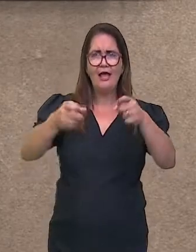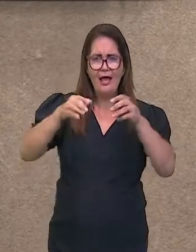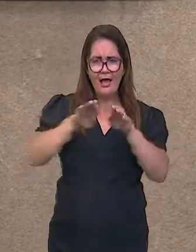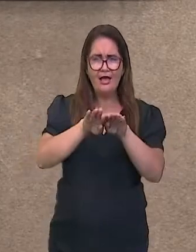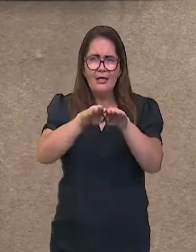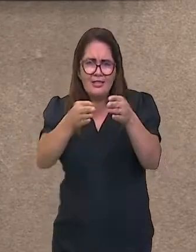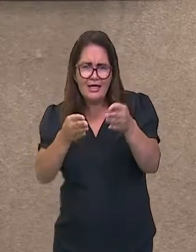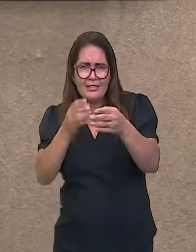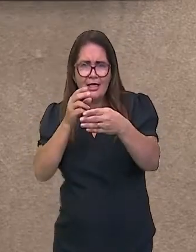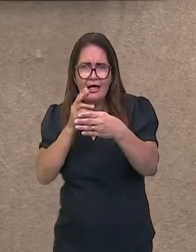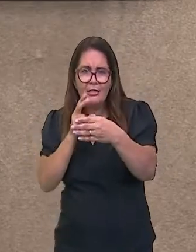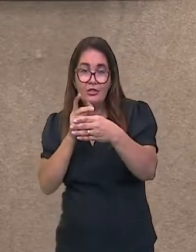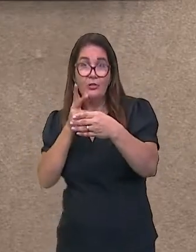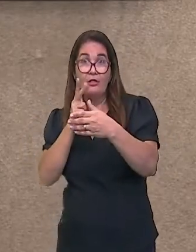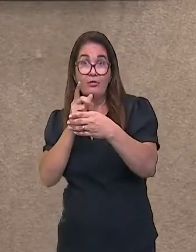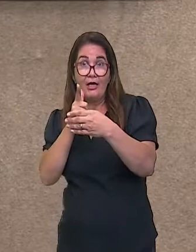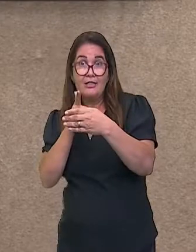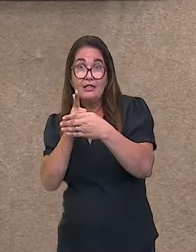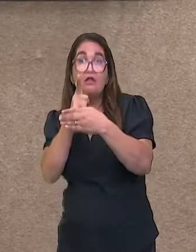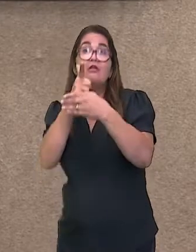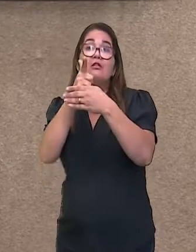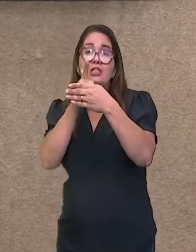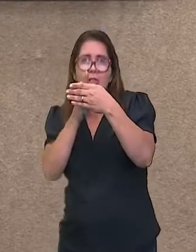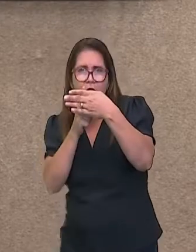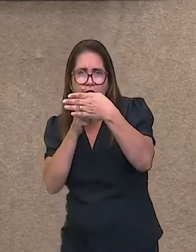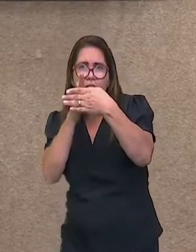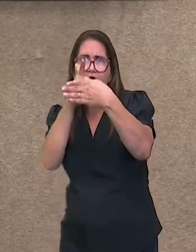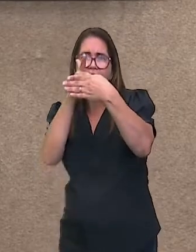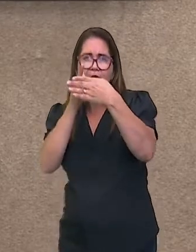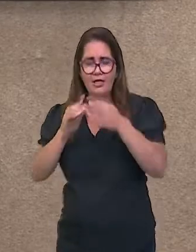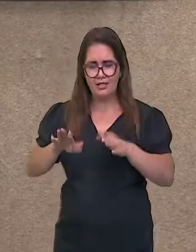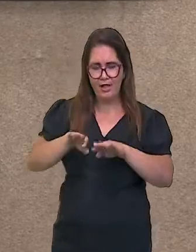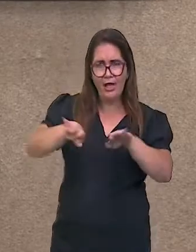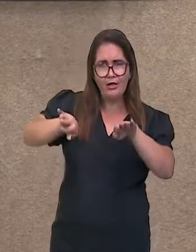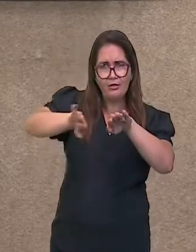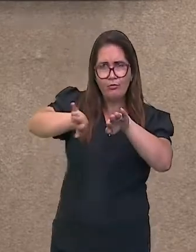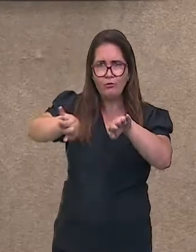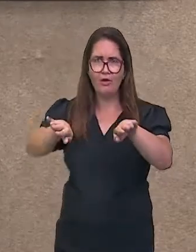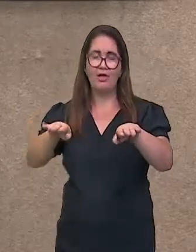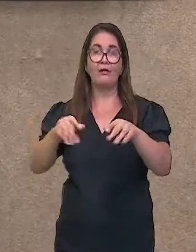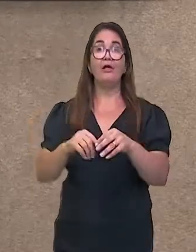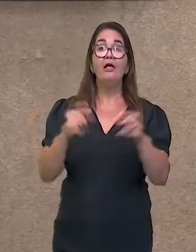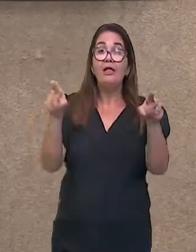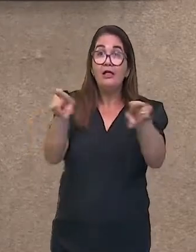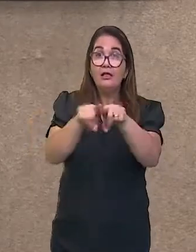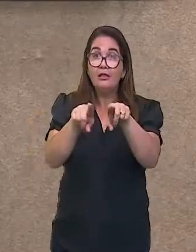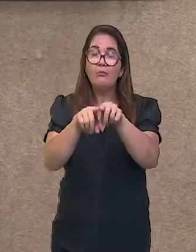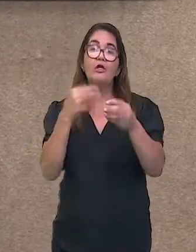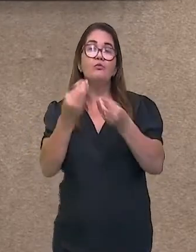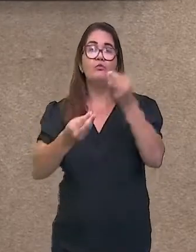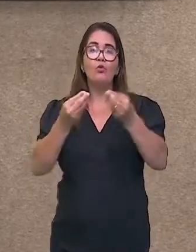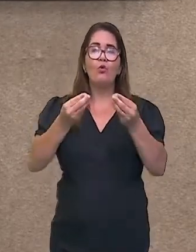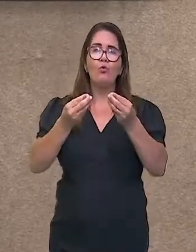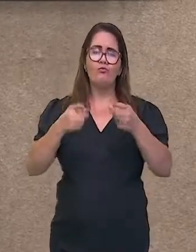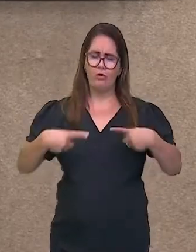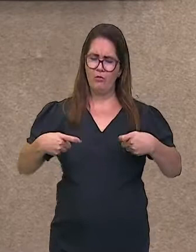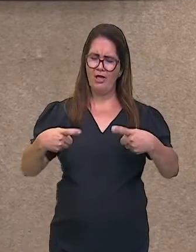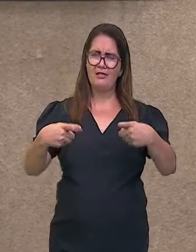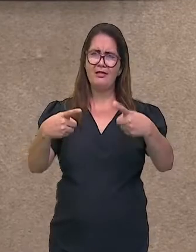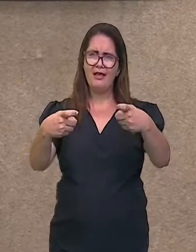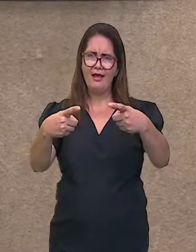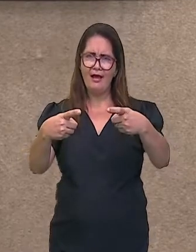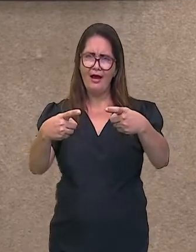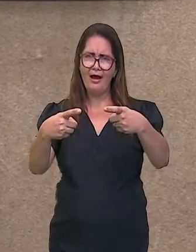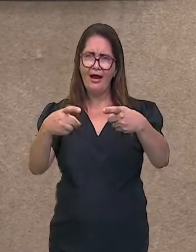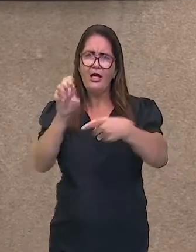do século XX e o primeiro conflito em estado de guerra total. Aquele estado em